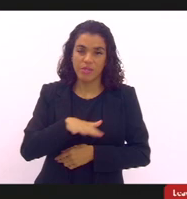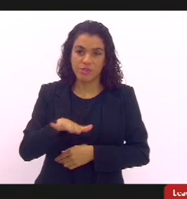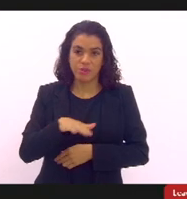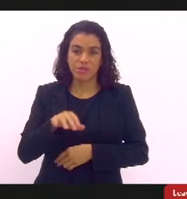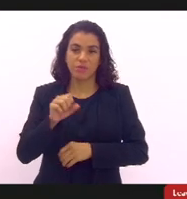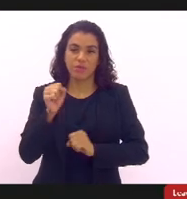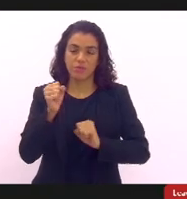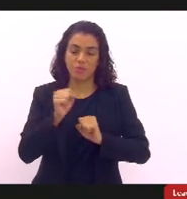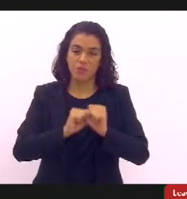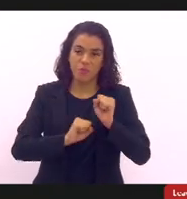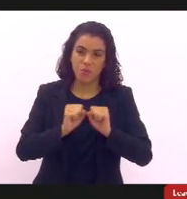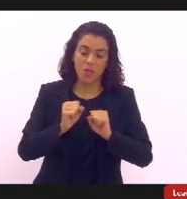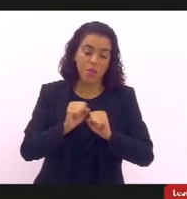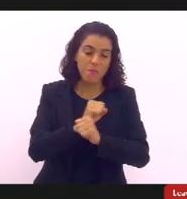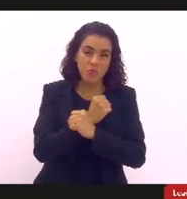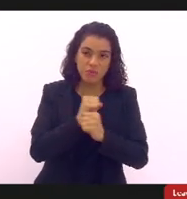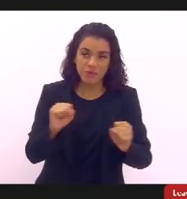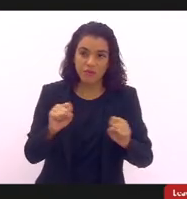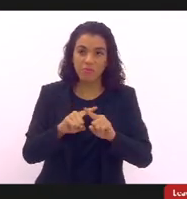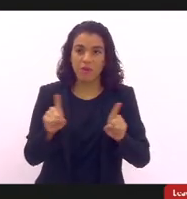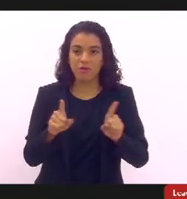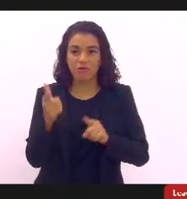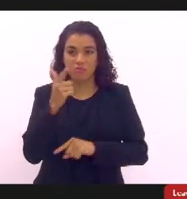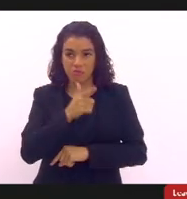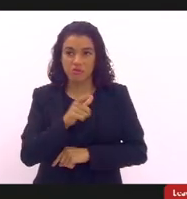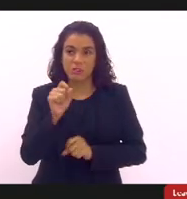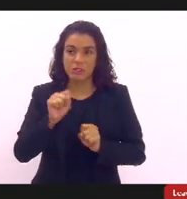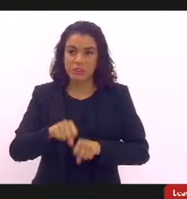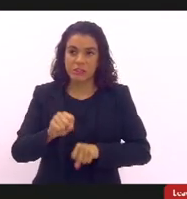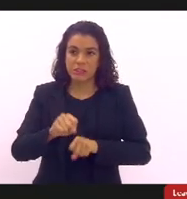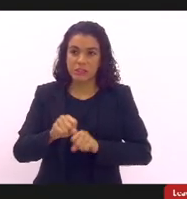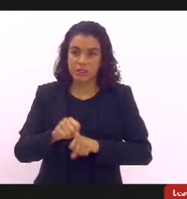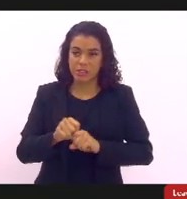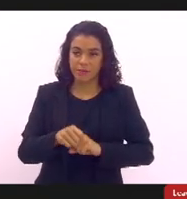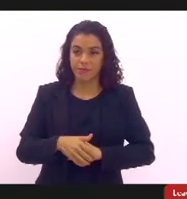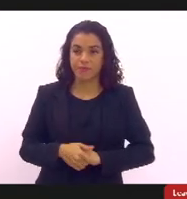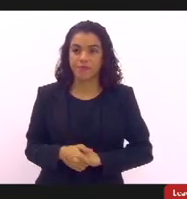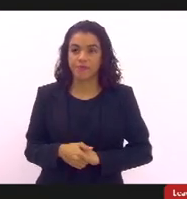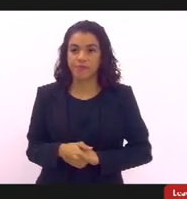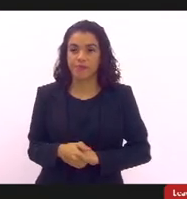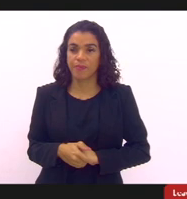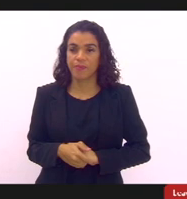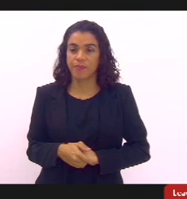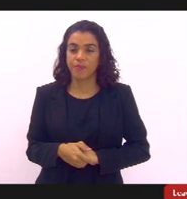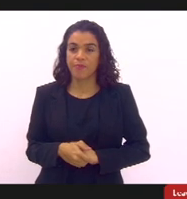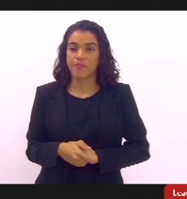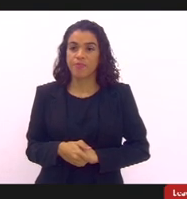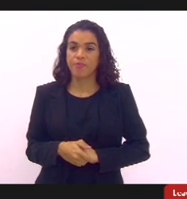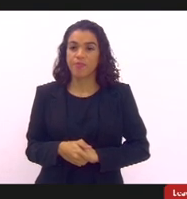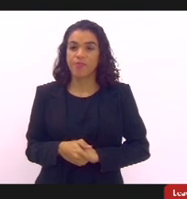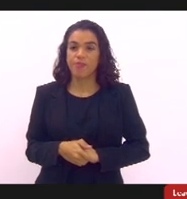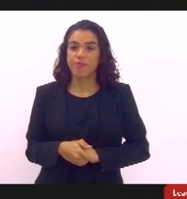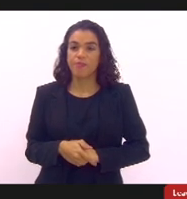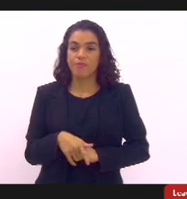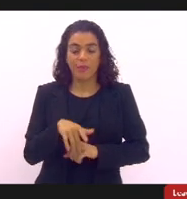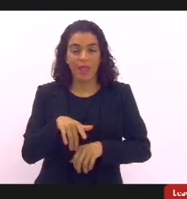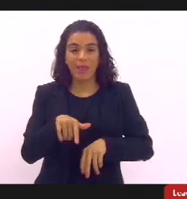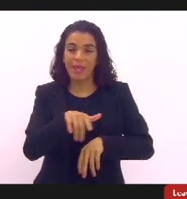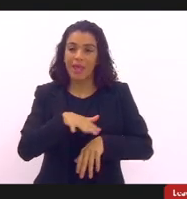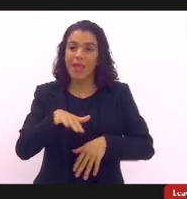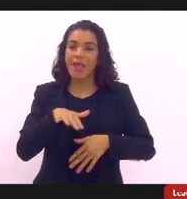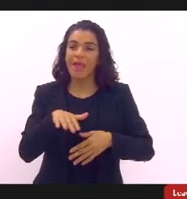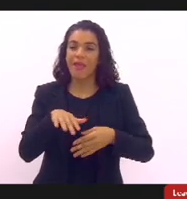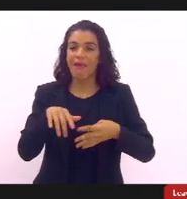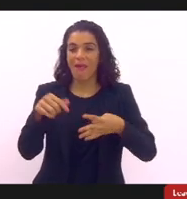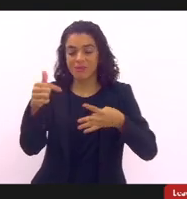impossível, que está em andamento, que a gente acredita que consiga resolver rapidamente. Aqui são as áreas,